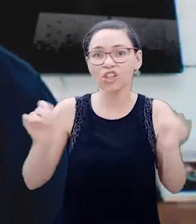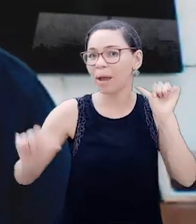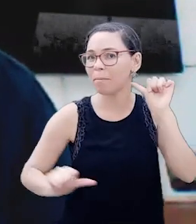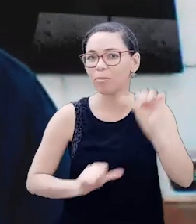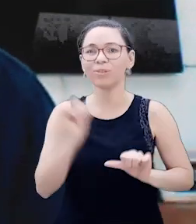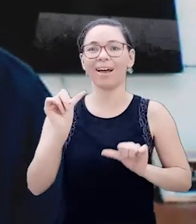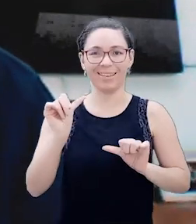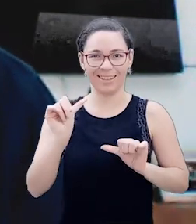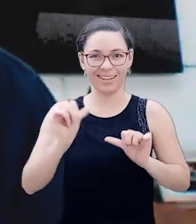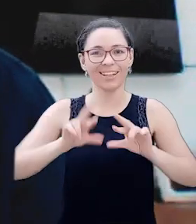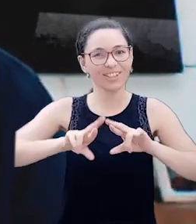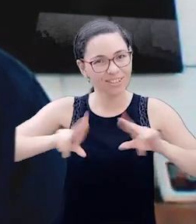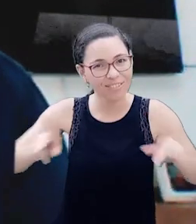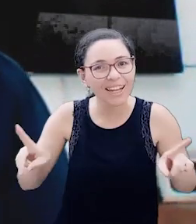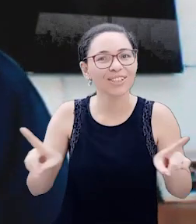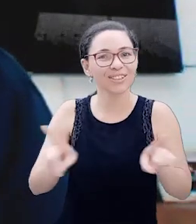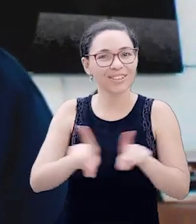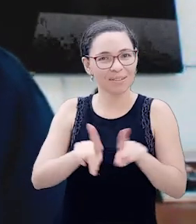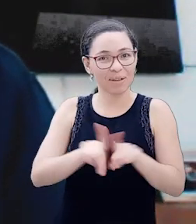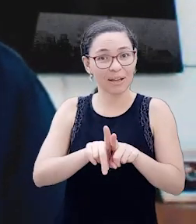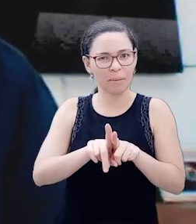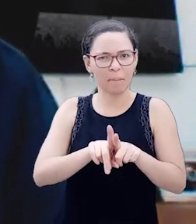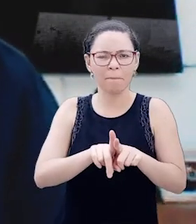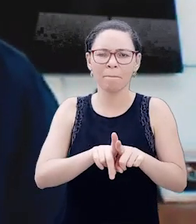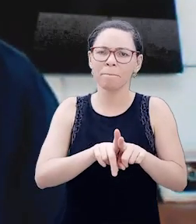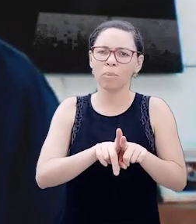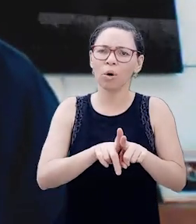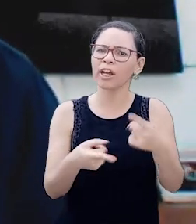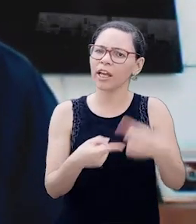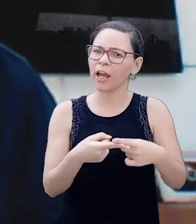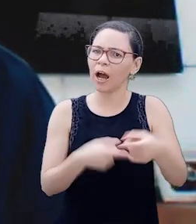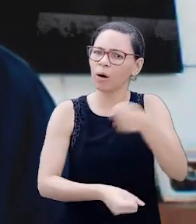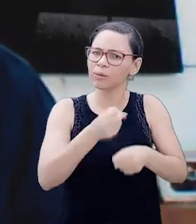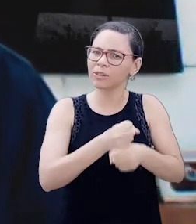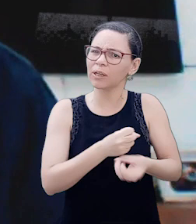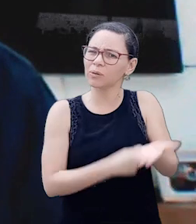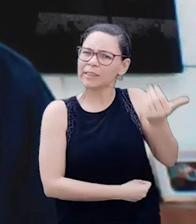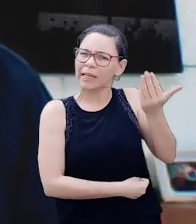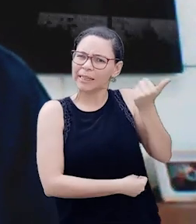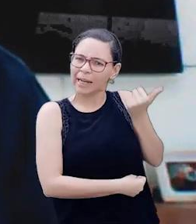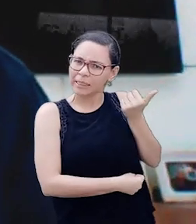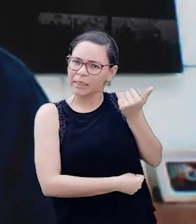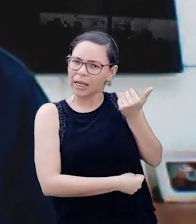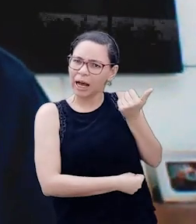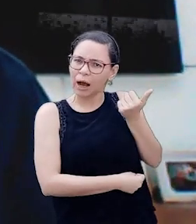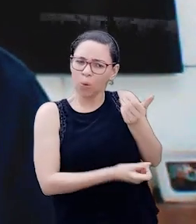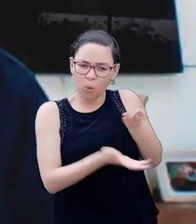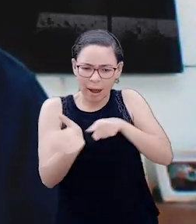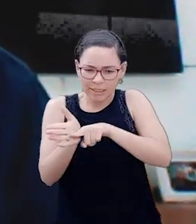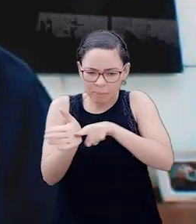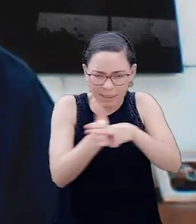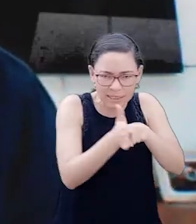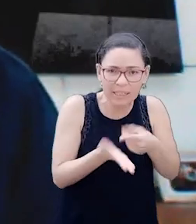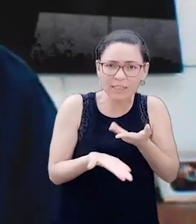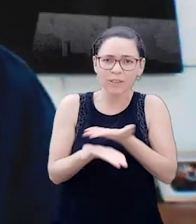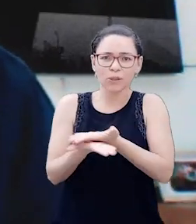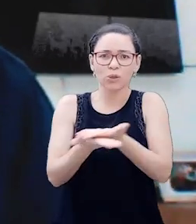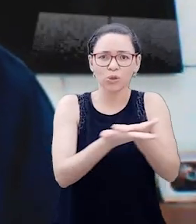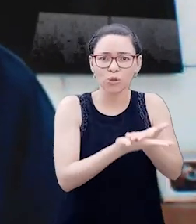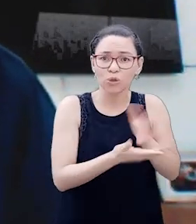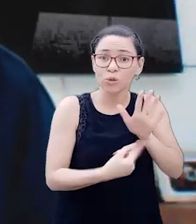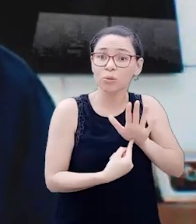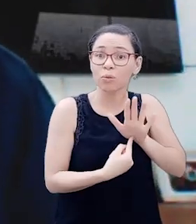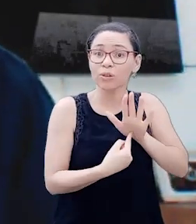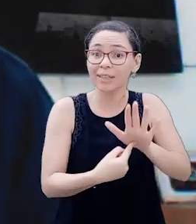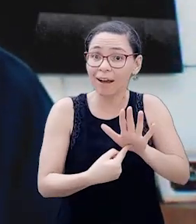né, imperou aí em parte da psicologia, que tentava separar, né, a fenomenologia do corpo da fenomenologia da mente. Então